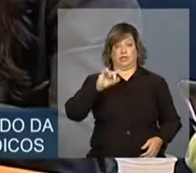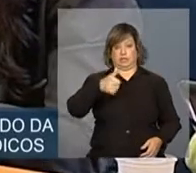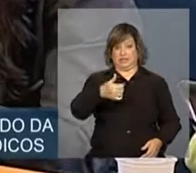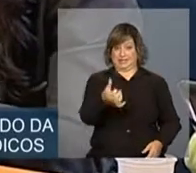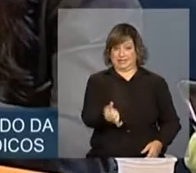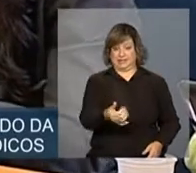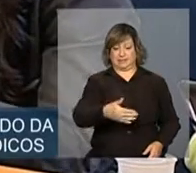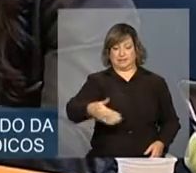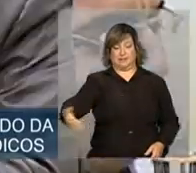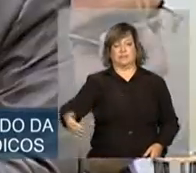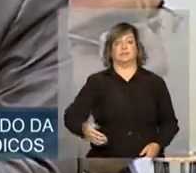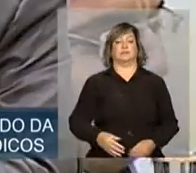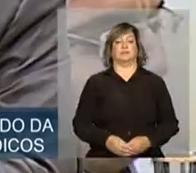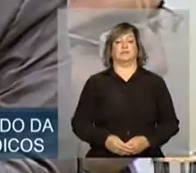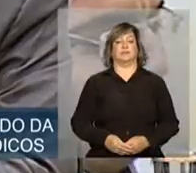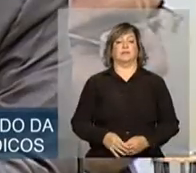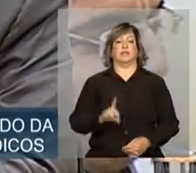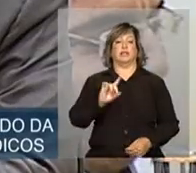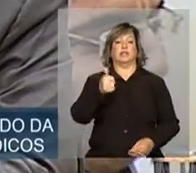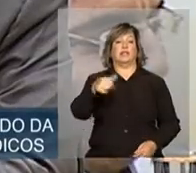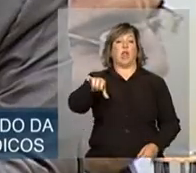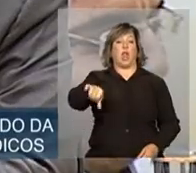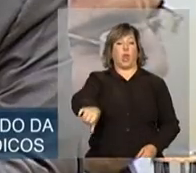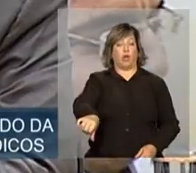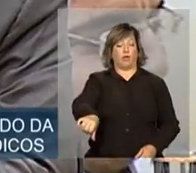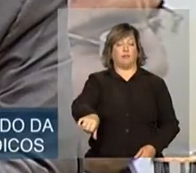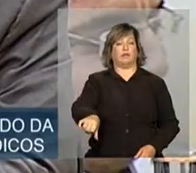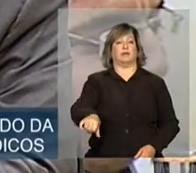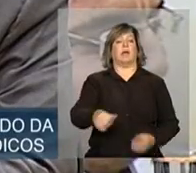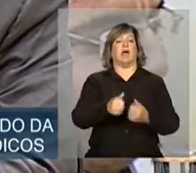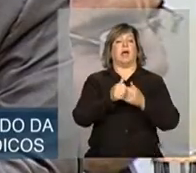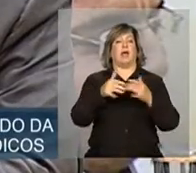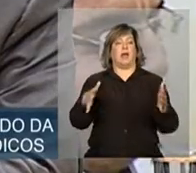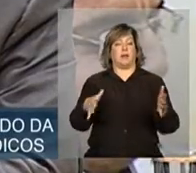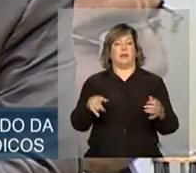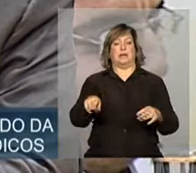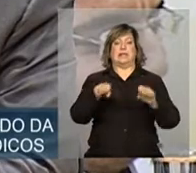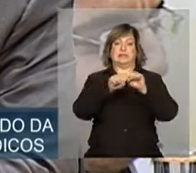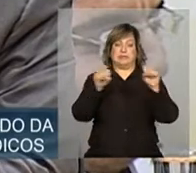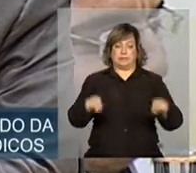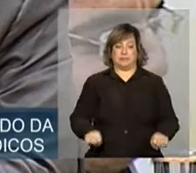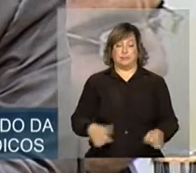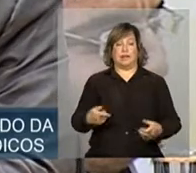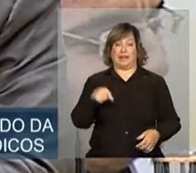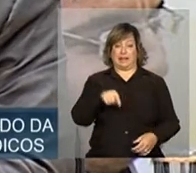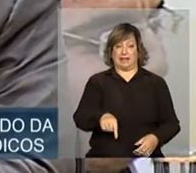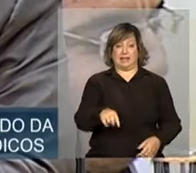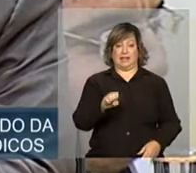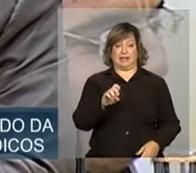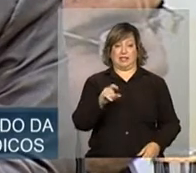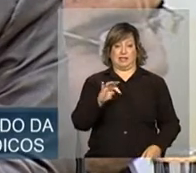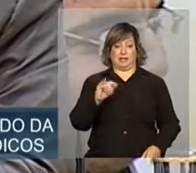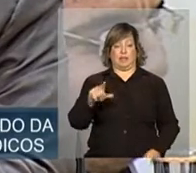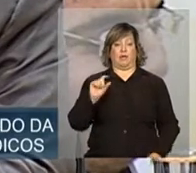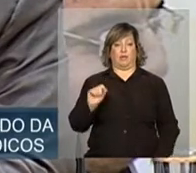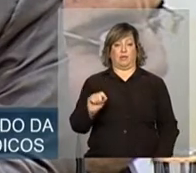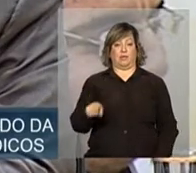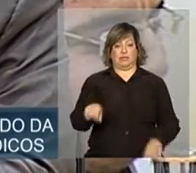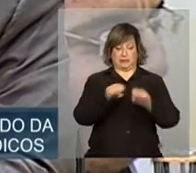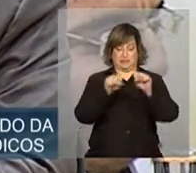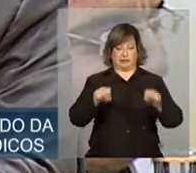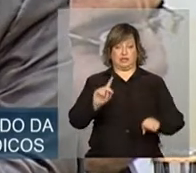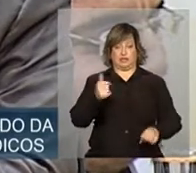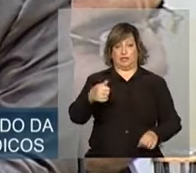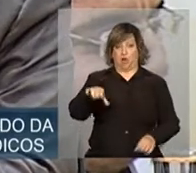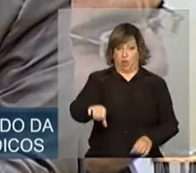16 Em que dia dezenove abre o sistema nesse edital do dia do sistema do